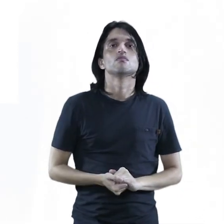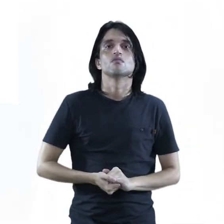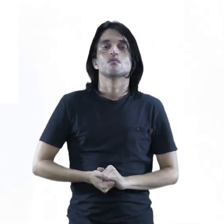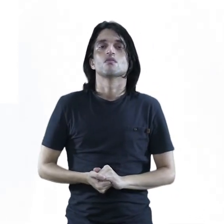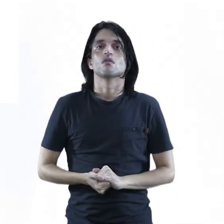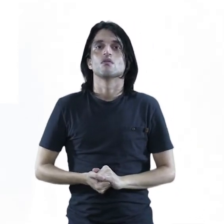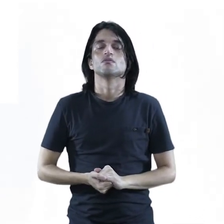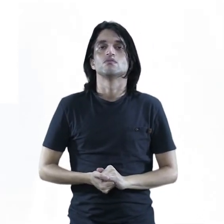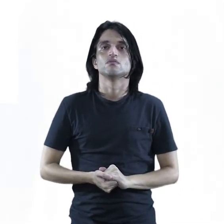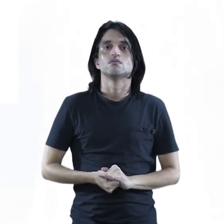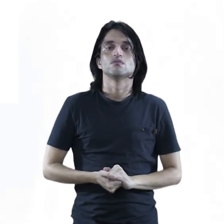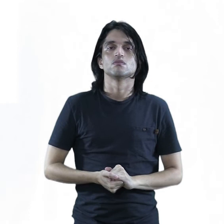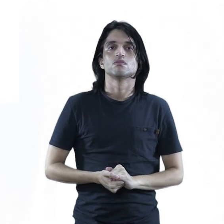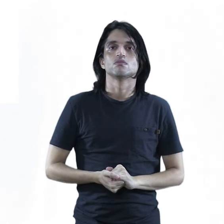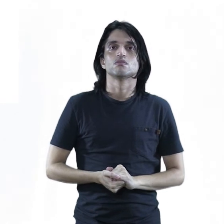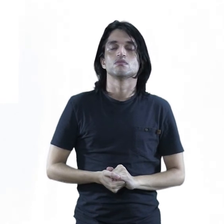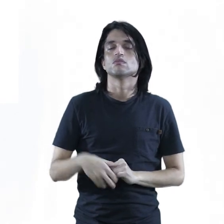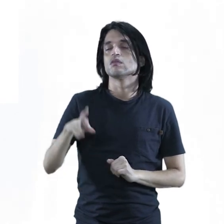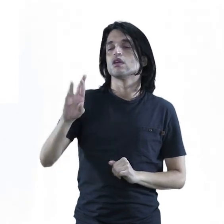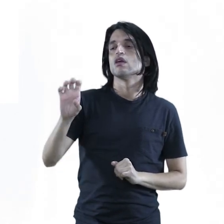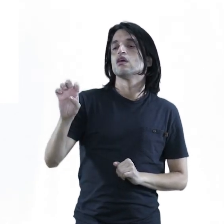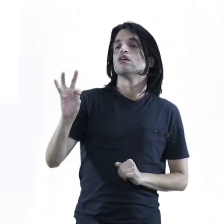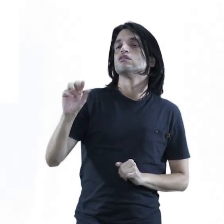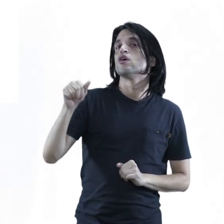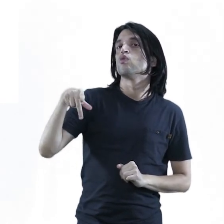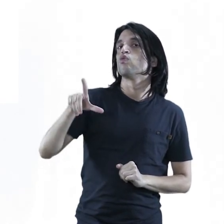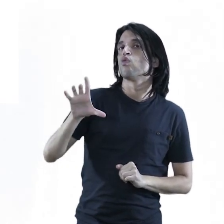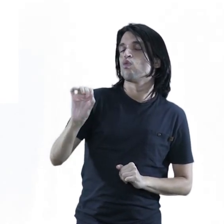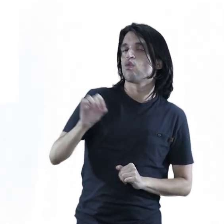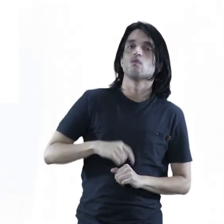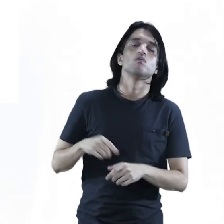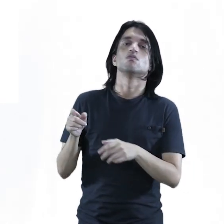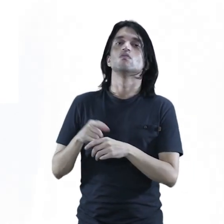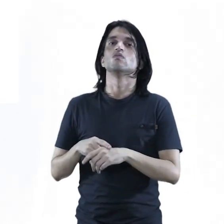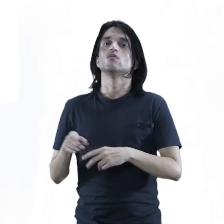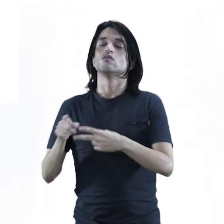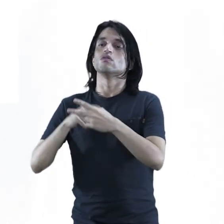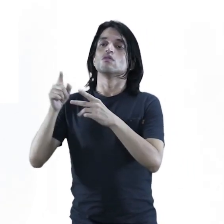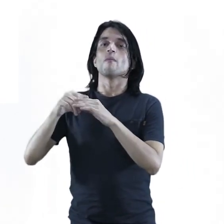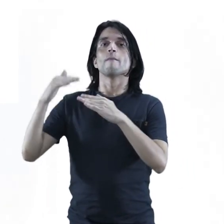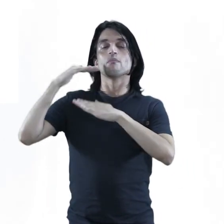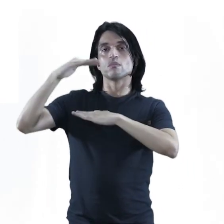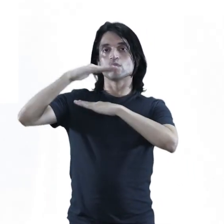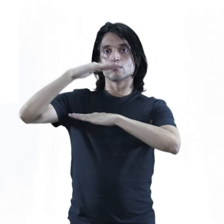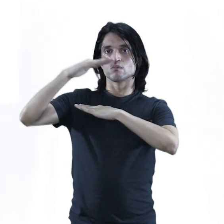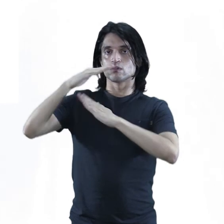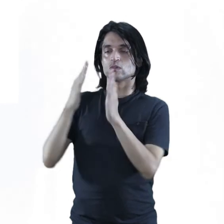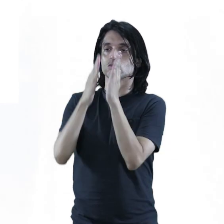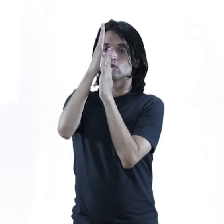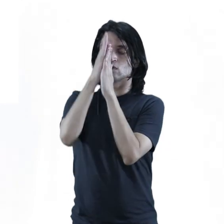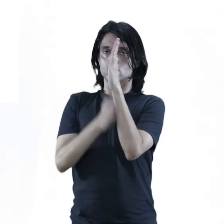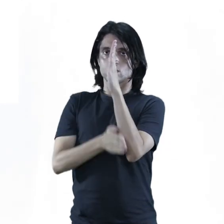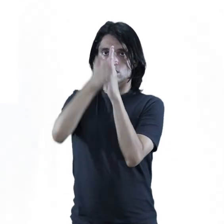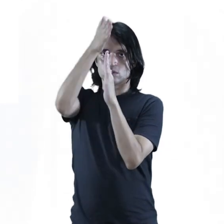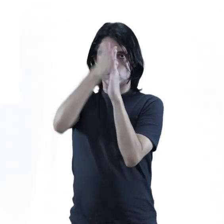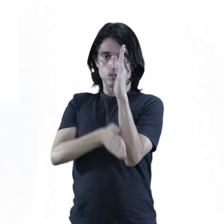medidas iguais. Retângulo, é aquele em que um dos pontos transversos é perpendicular às